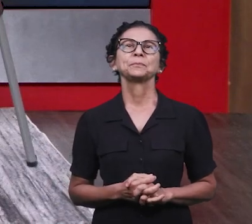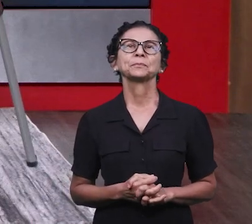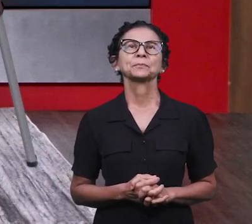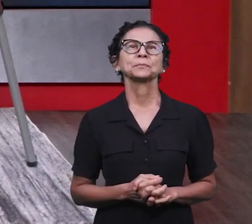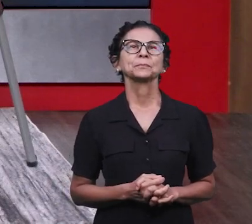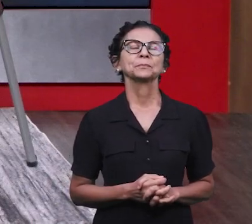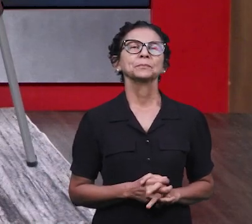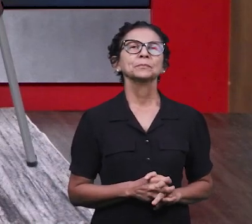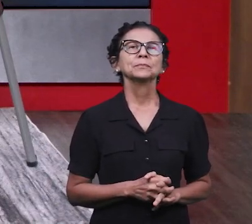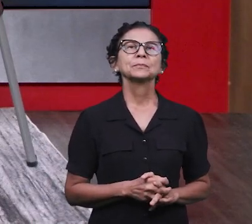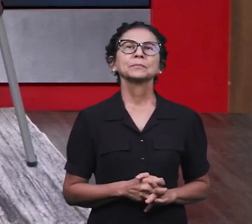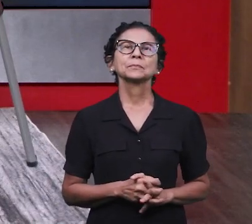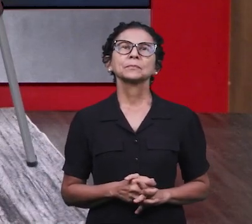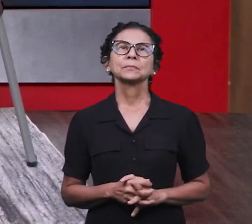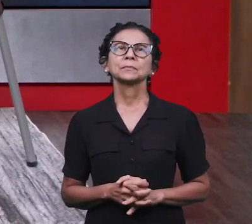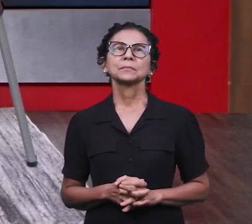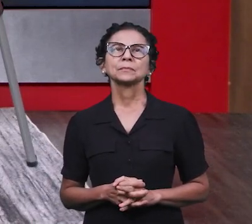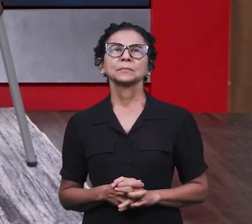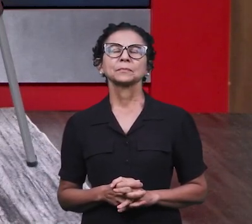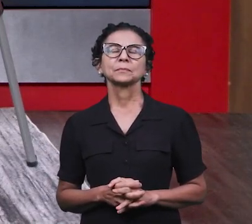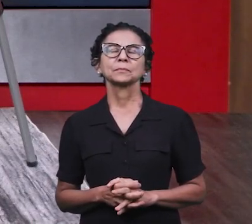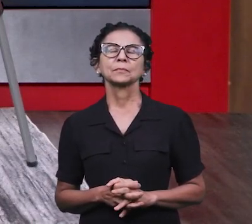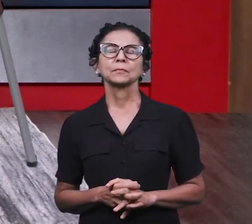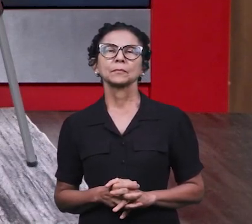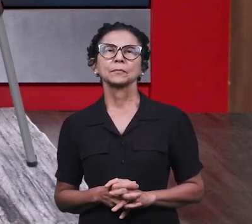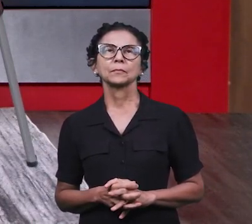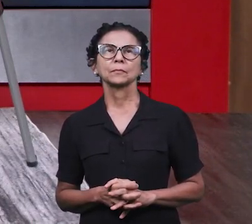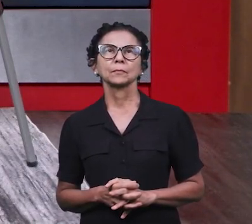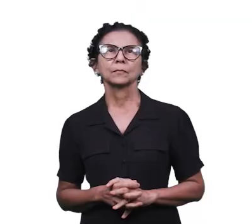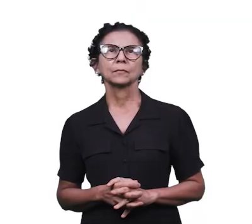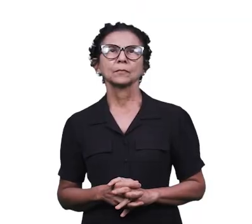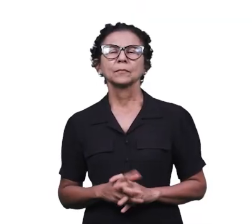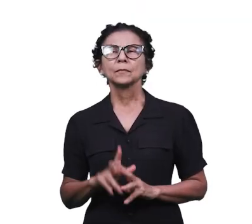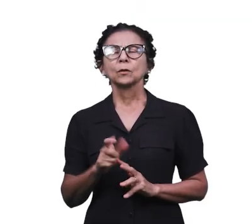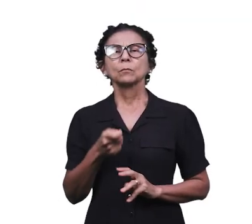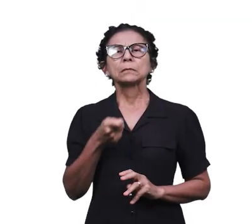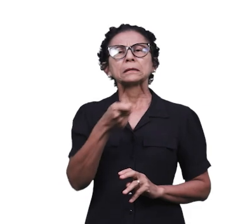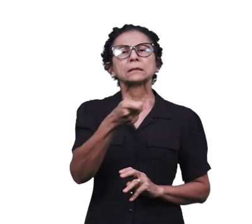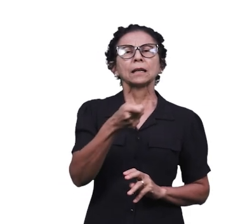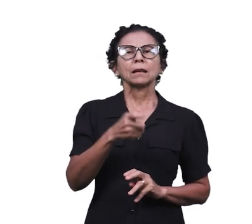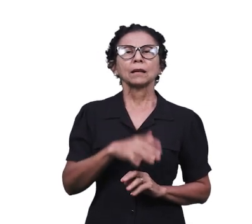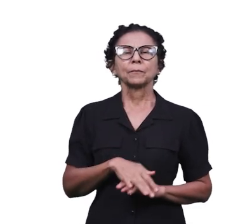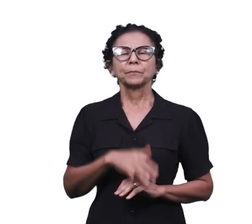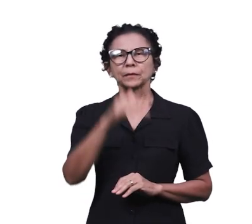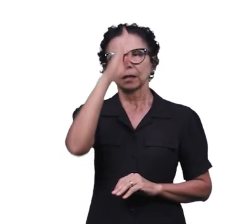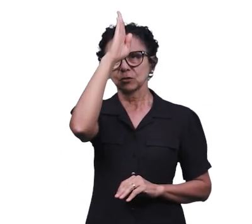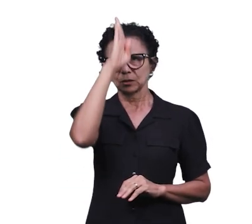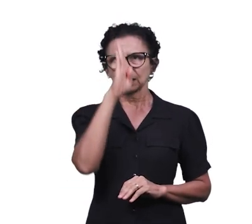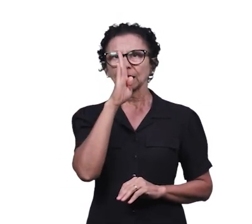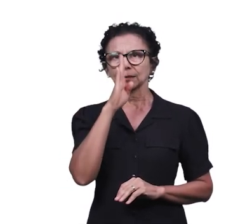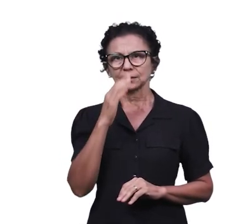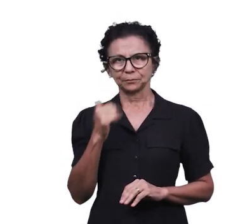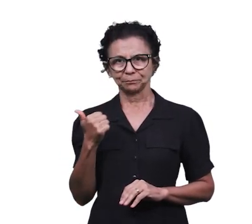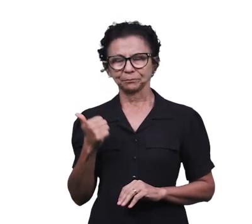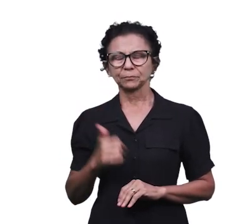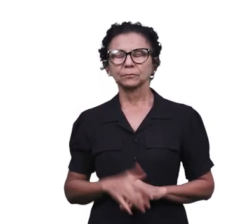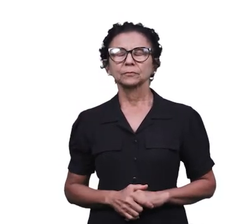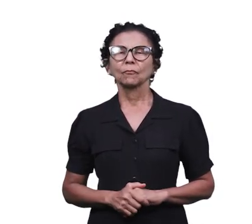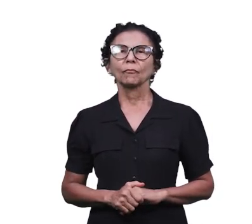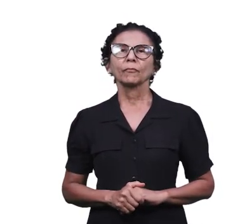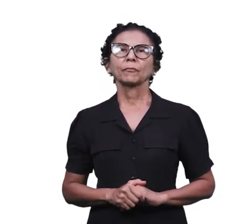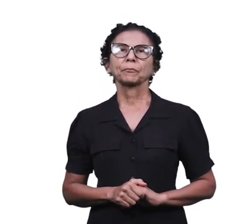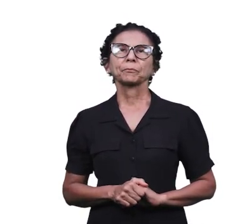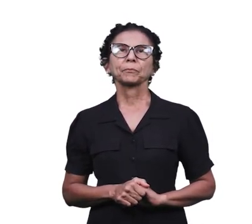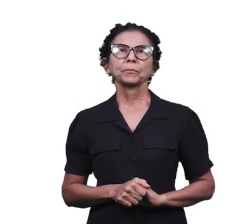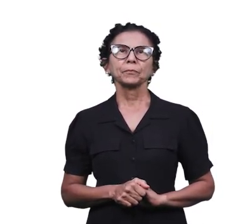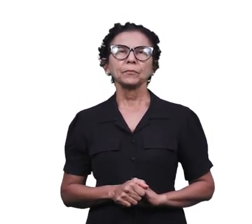Quando você qualquer um pode instalar esse aplicativo, ele é gratuito, tá? Quando você entra, você se cadastra ali com